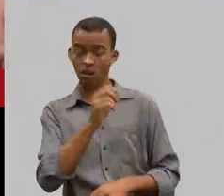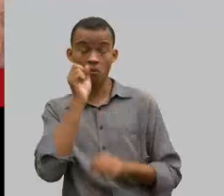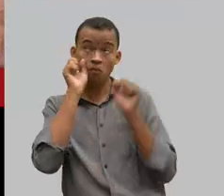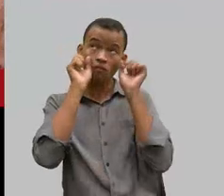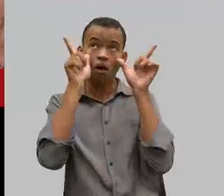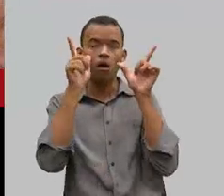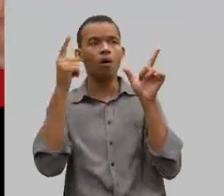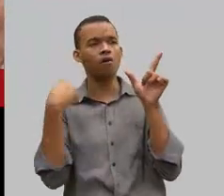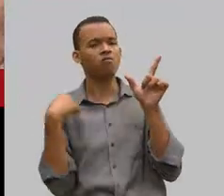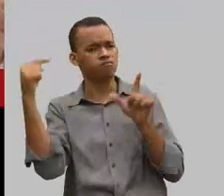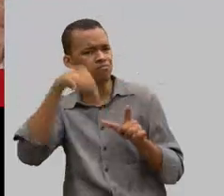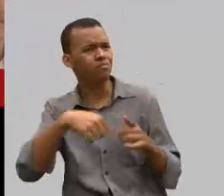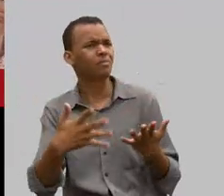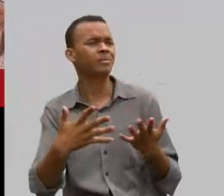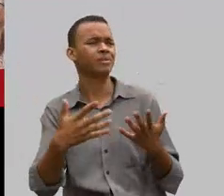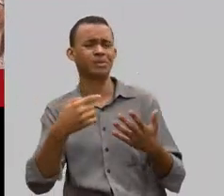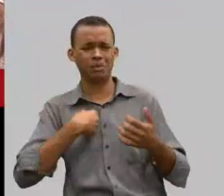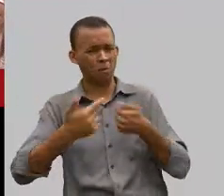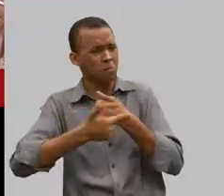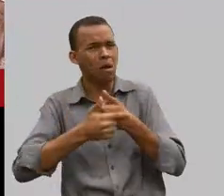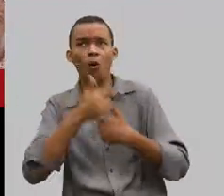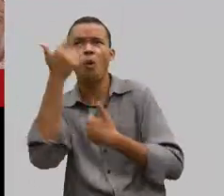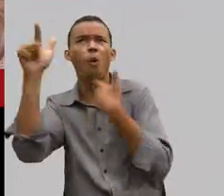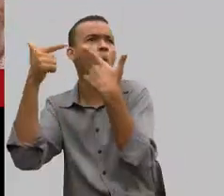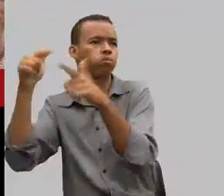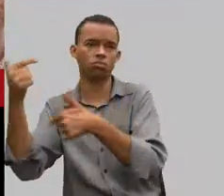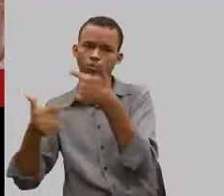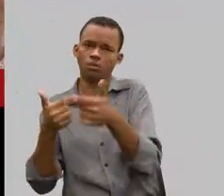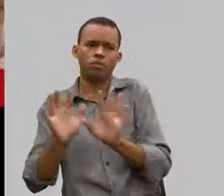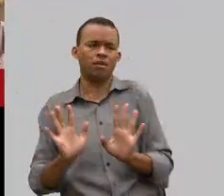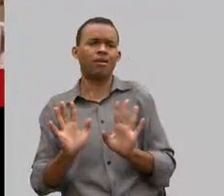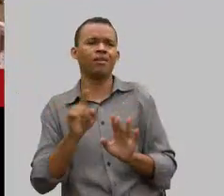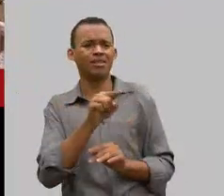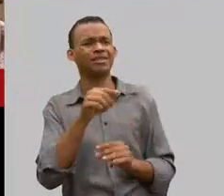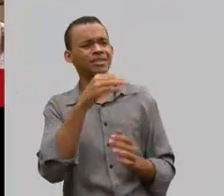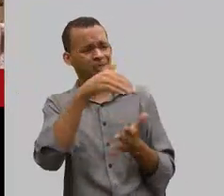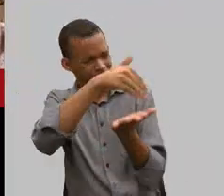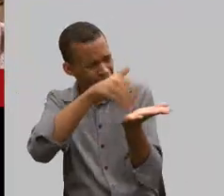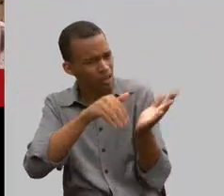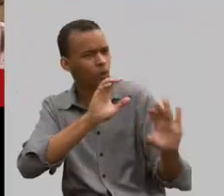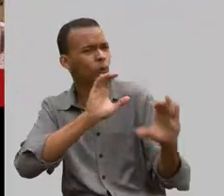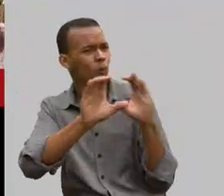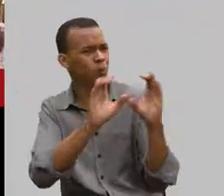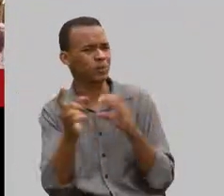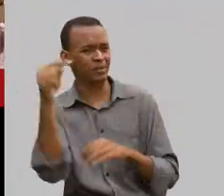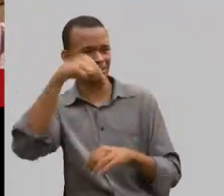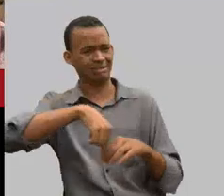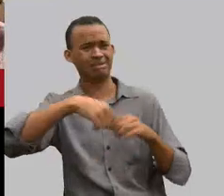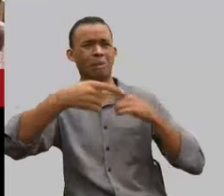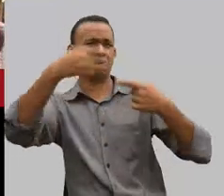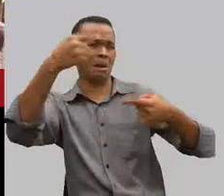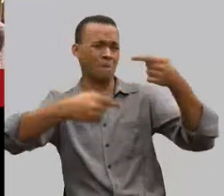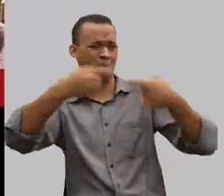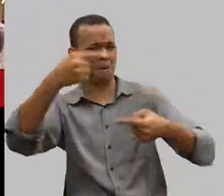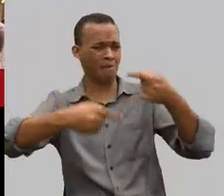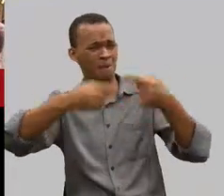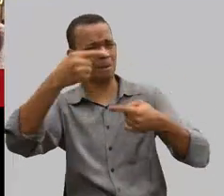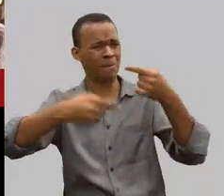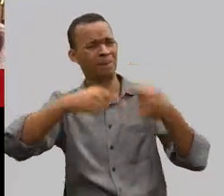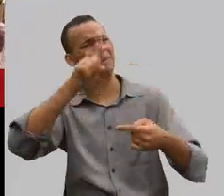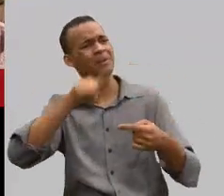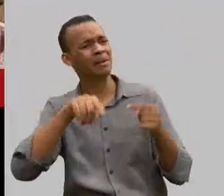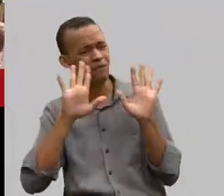preciso cumprir minha função eu vou fazer outras coisas mas o secretário de comunicação começar a discutir assuntos que são